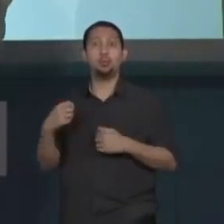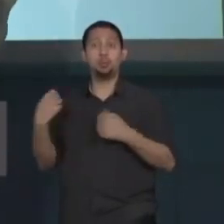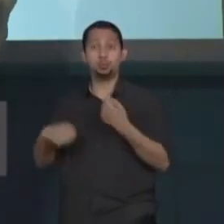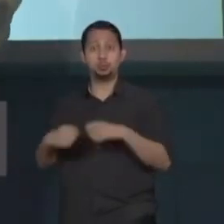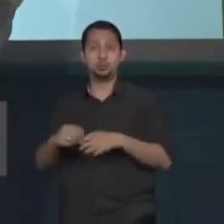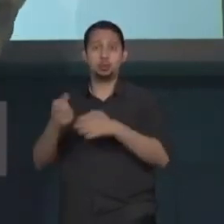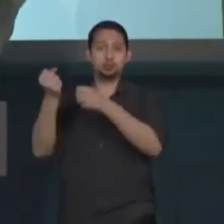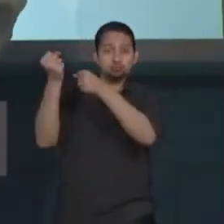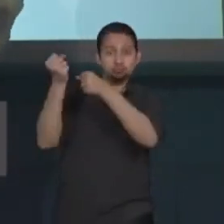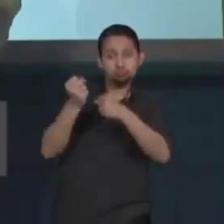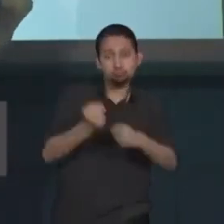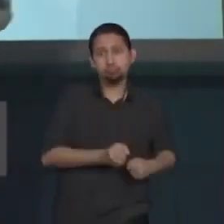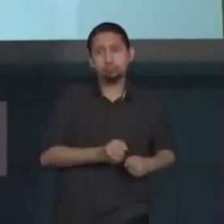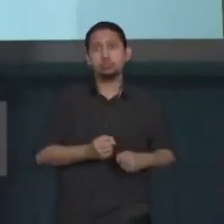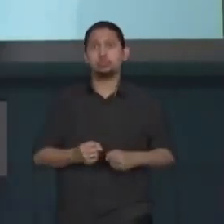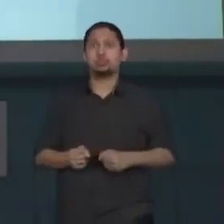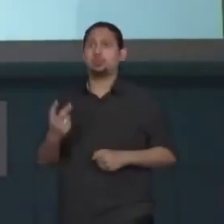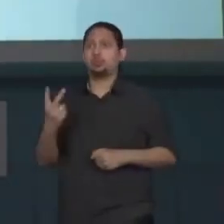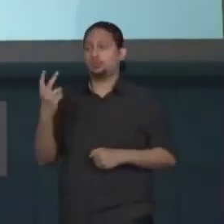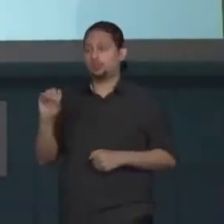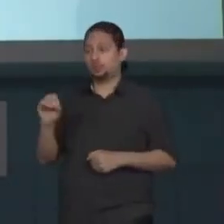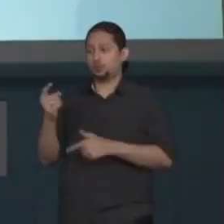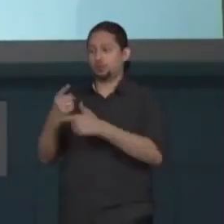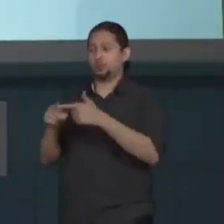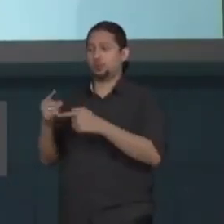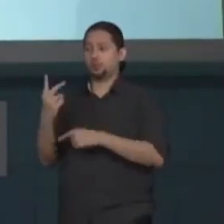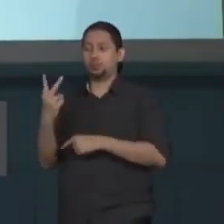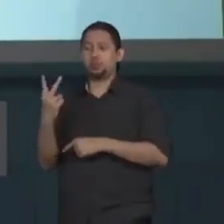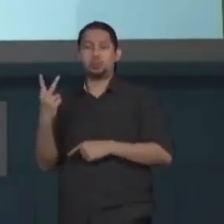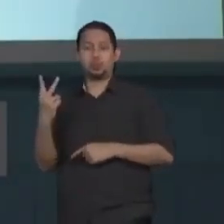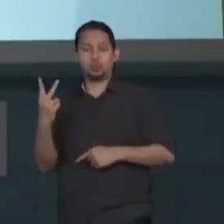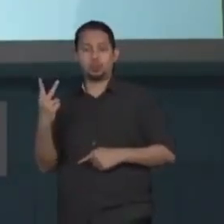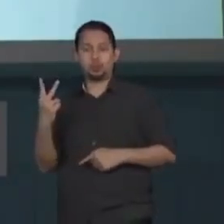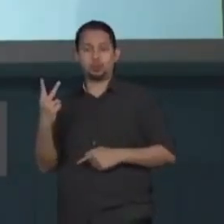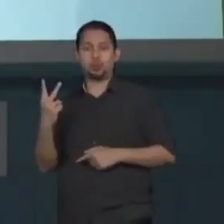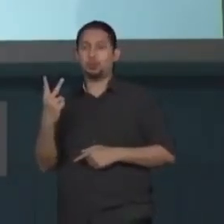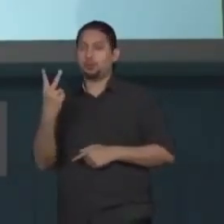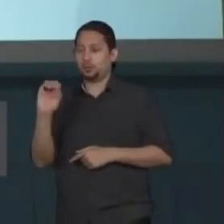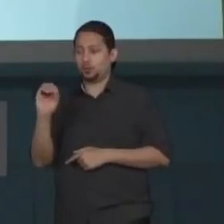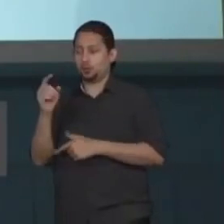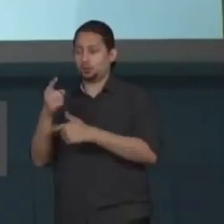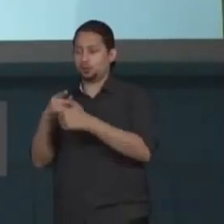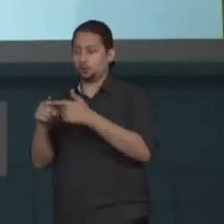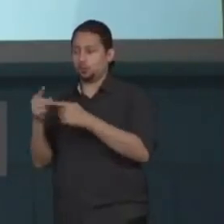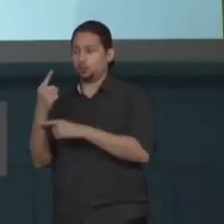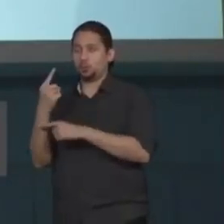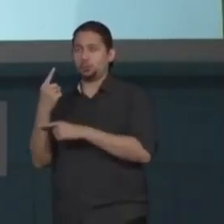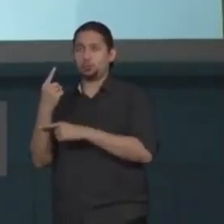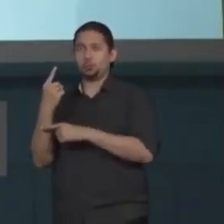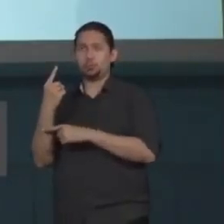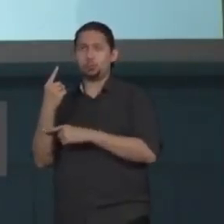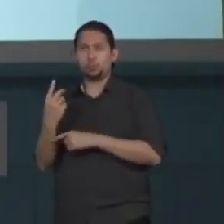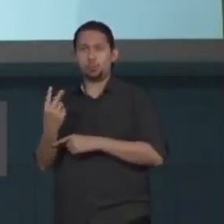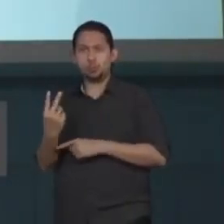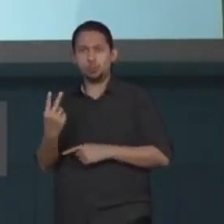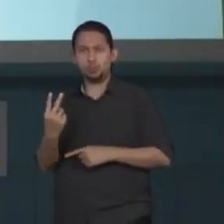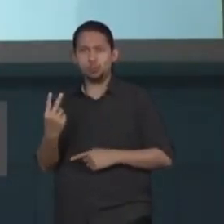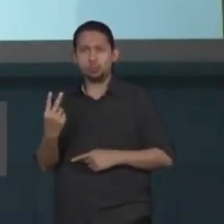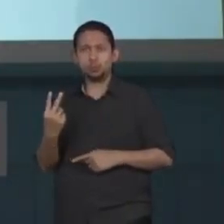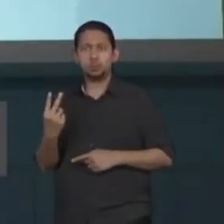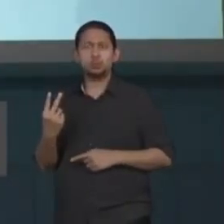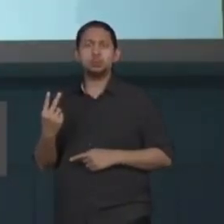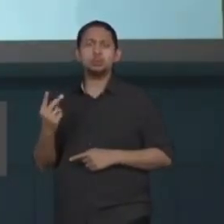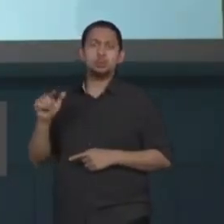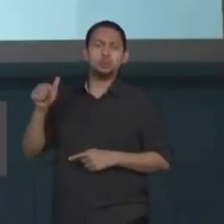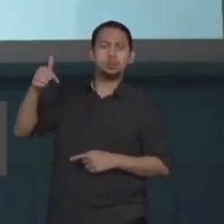exercer, então, é 20 dividido por 2 elevado a 1. É 2 mesmo. Potenciação. Isso vocês devem